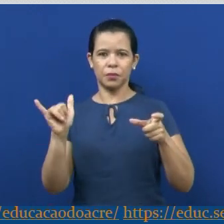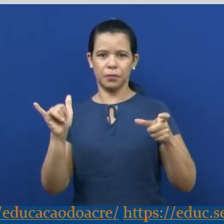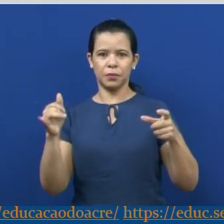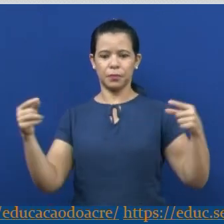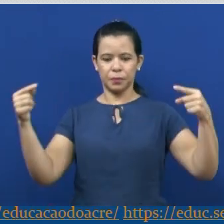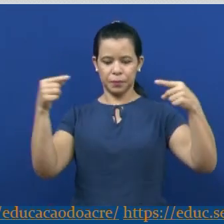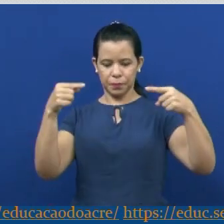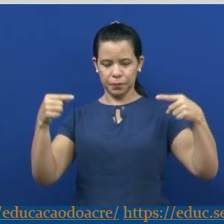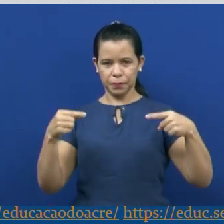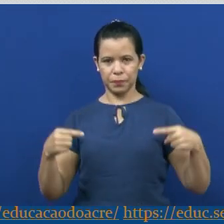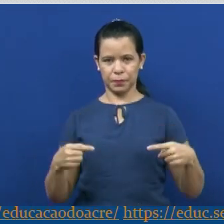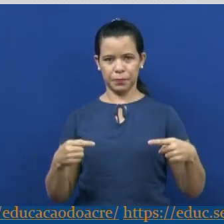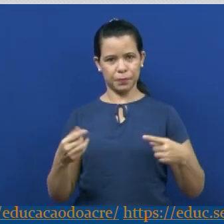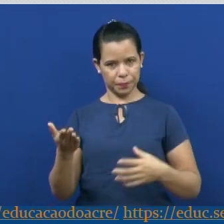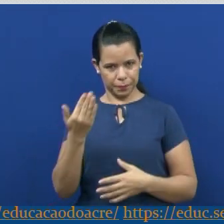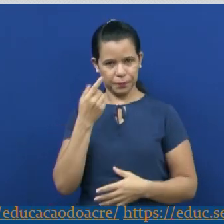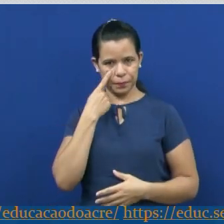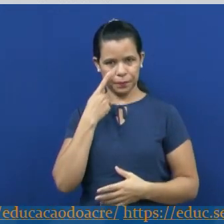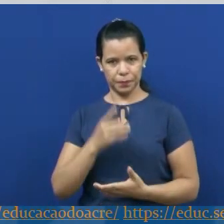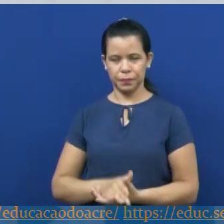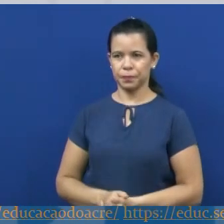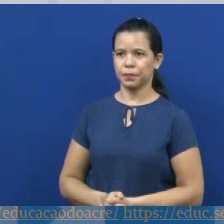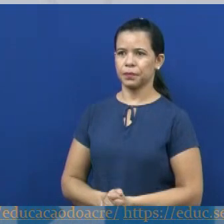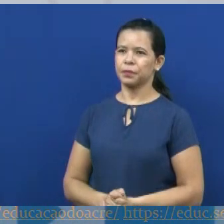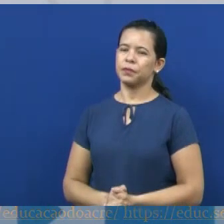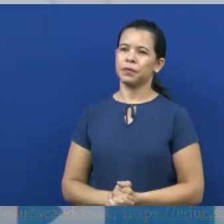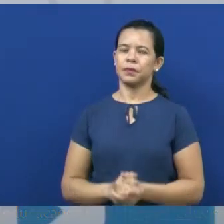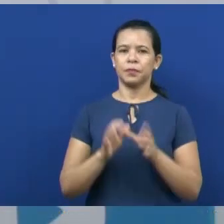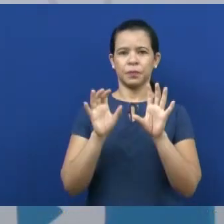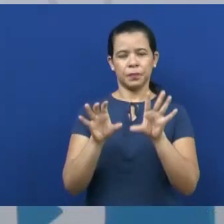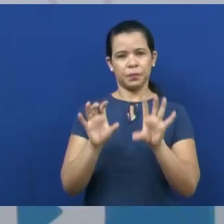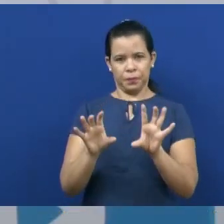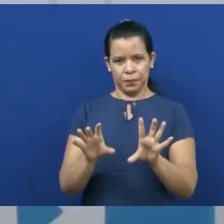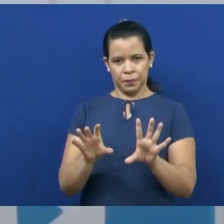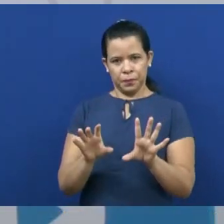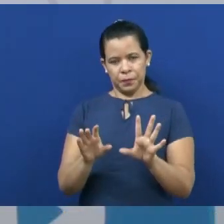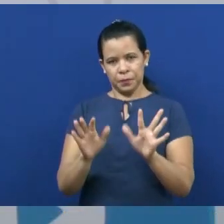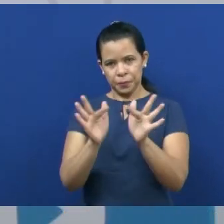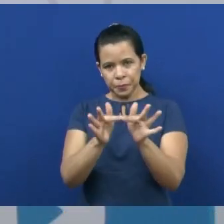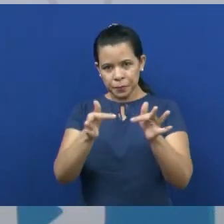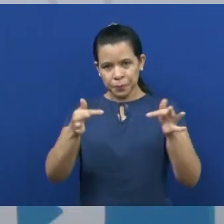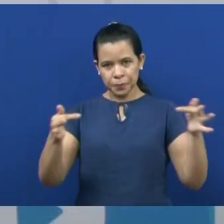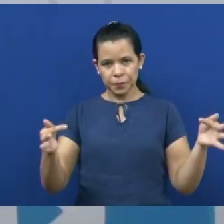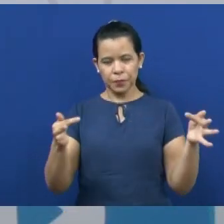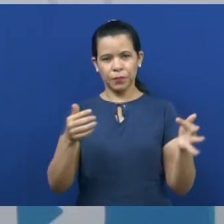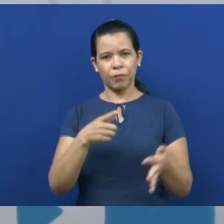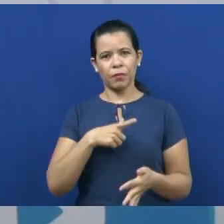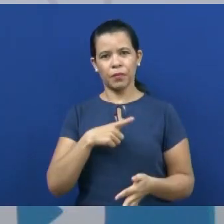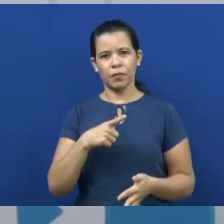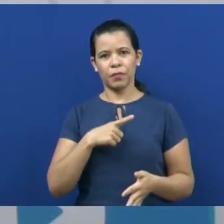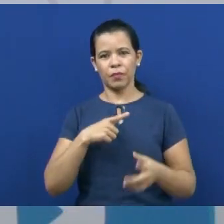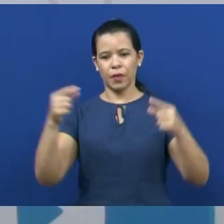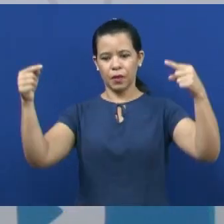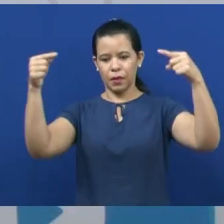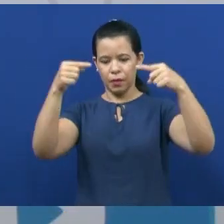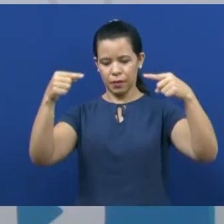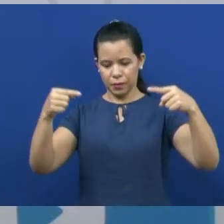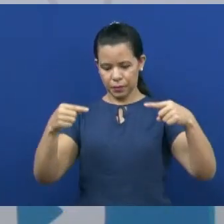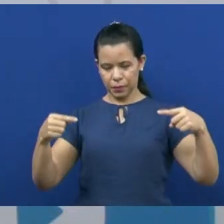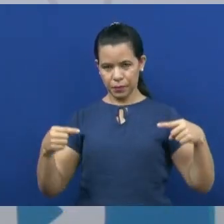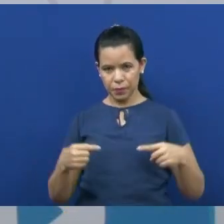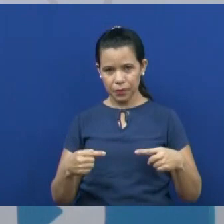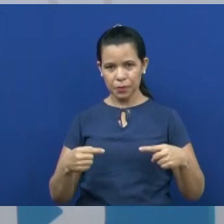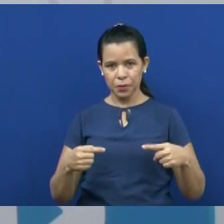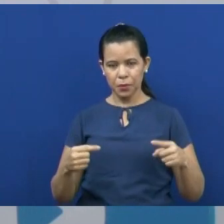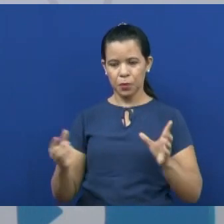função. Venham comigo. Nesse sentido, a função ela tem relação direta